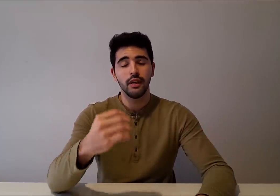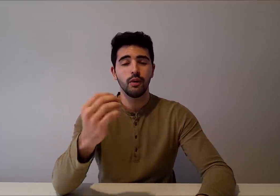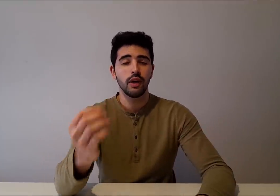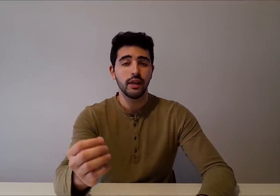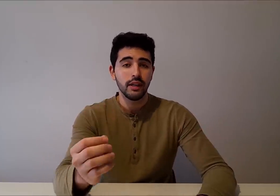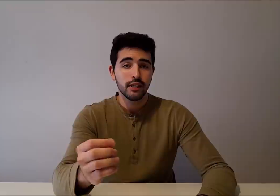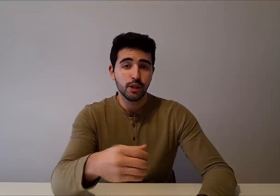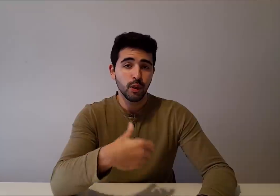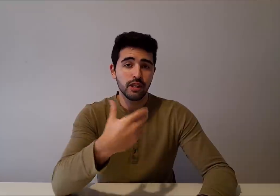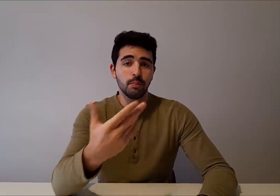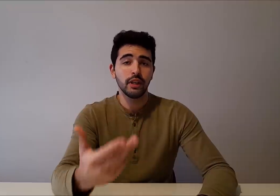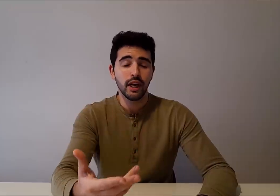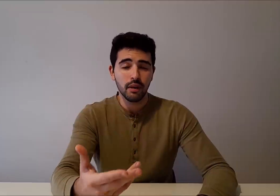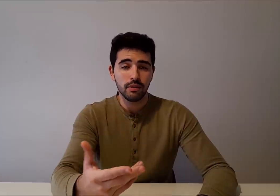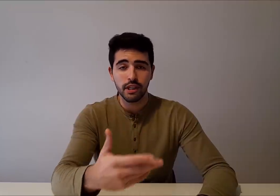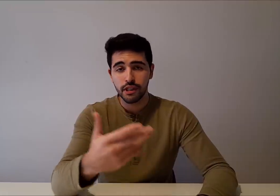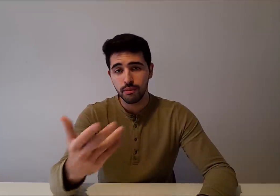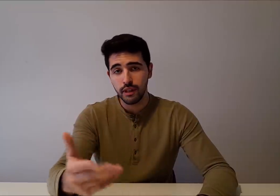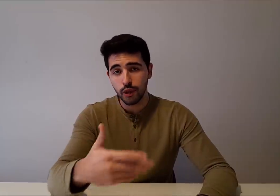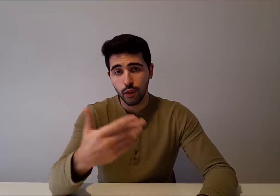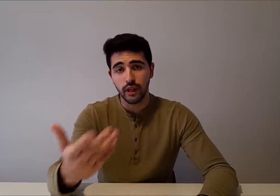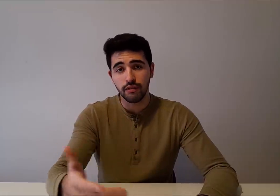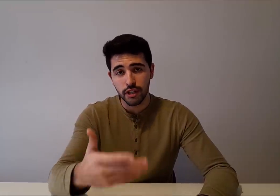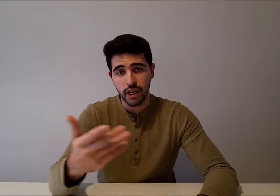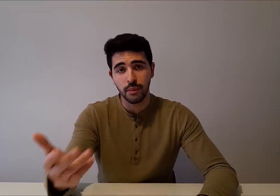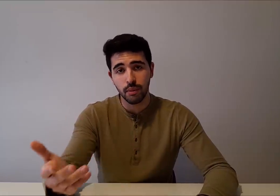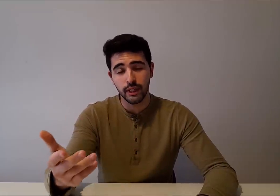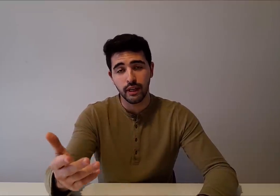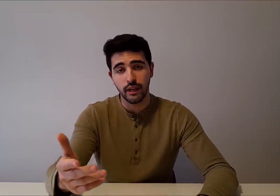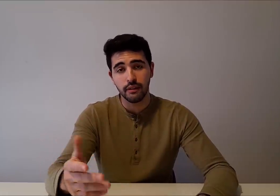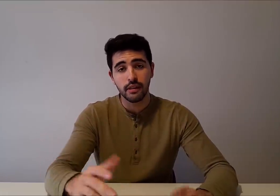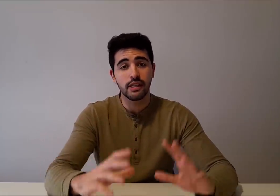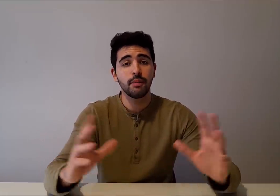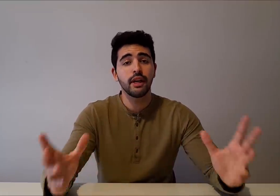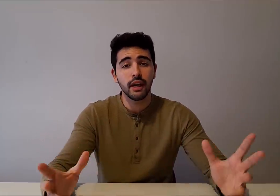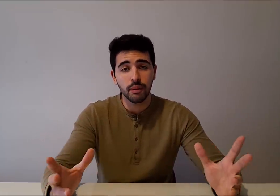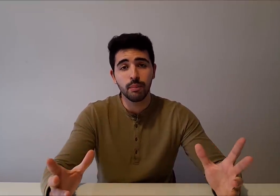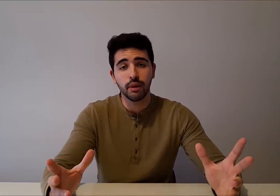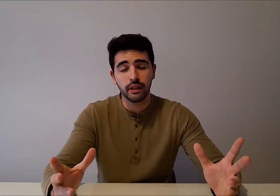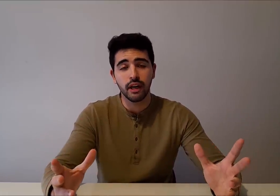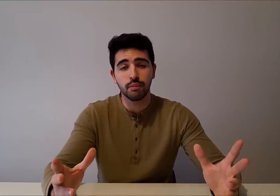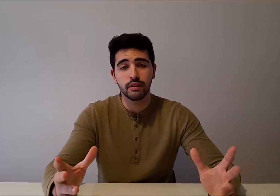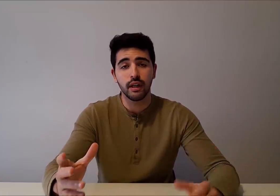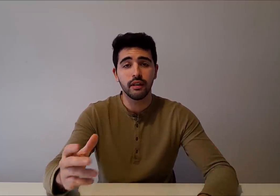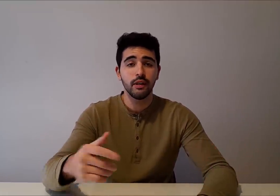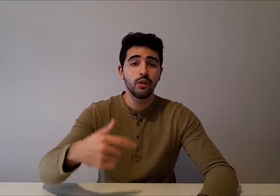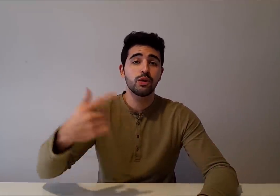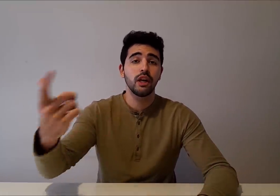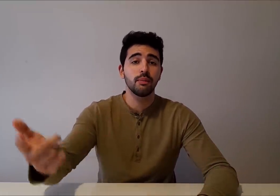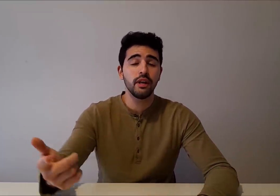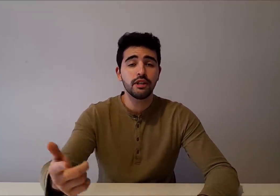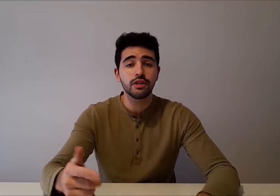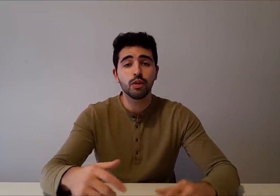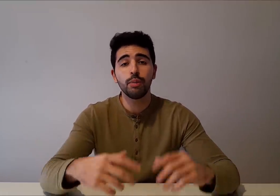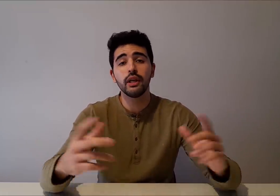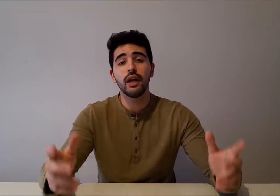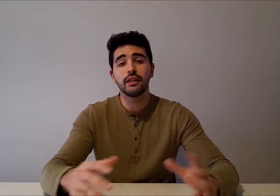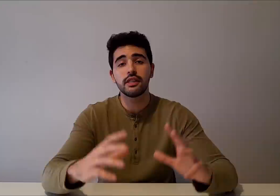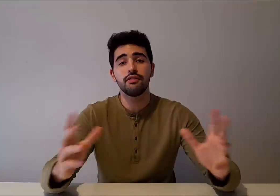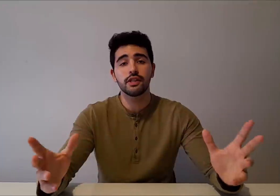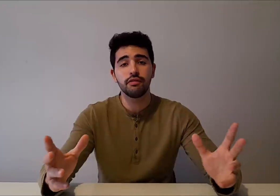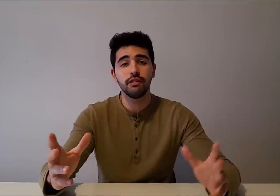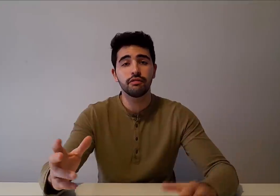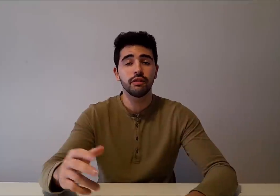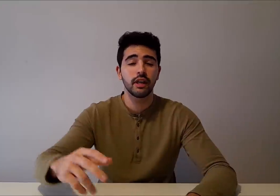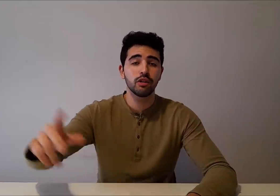agora se nós aplicarmos esta medida que oitava acho que era implementar sabem quem é que também podem entrar em Portugal o